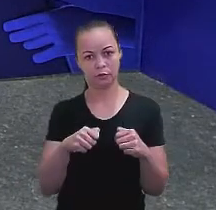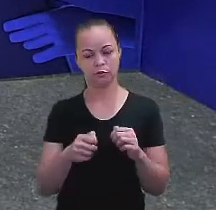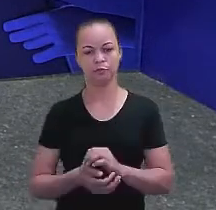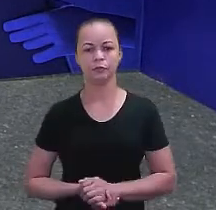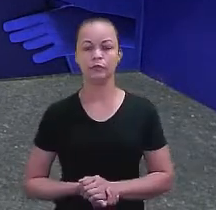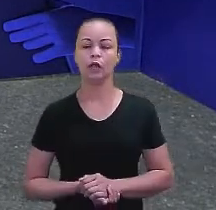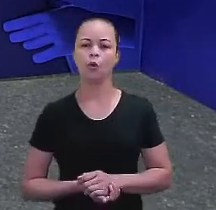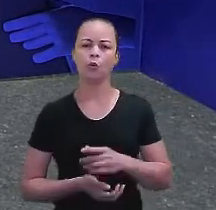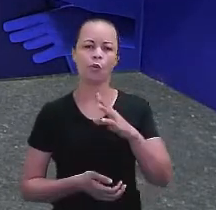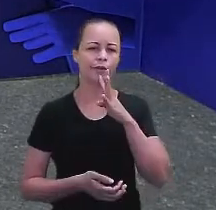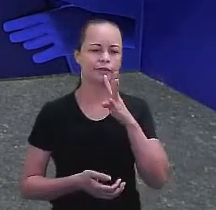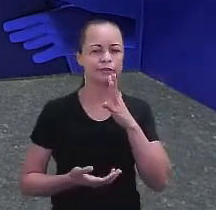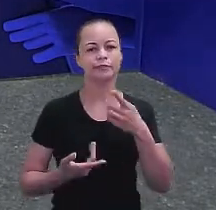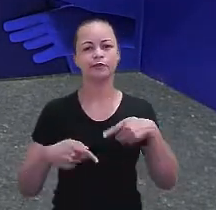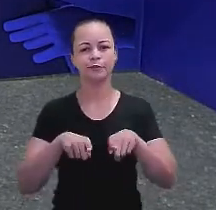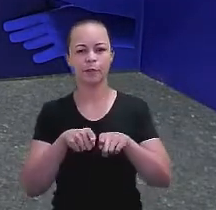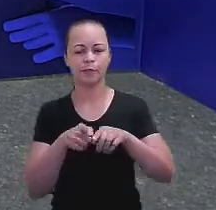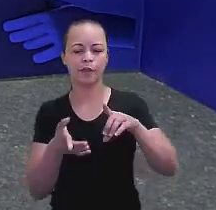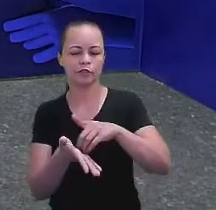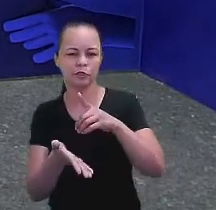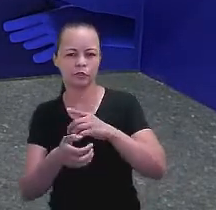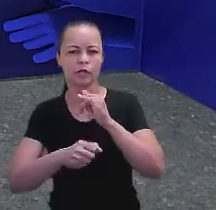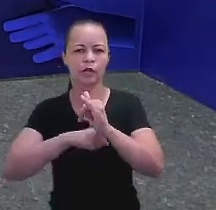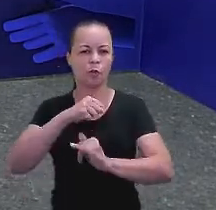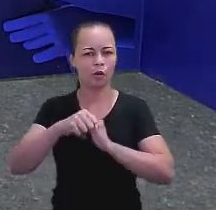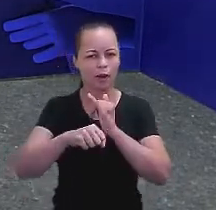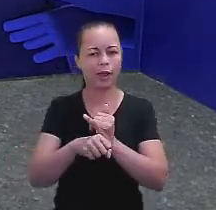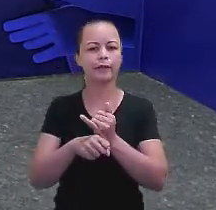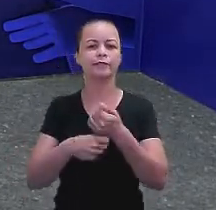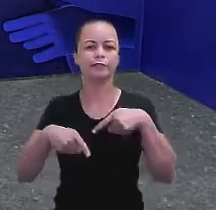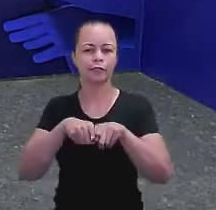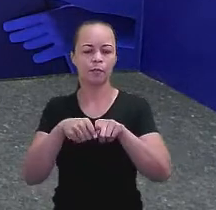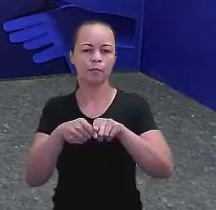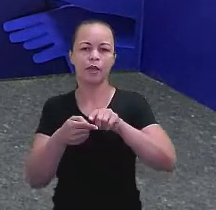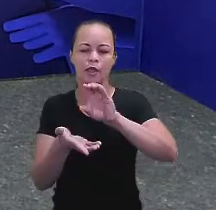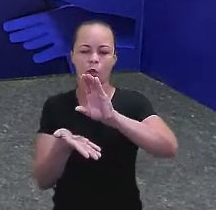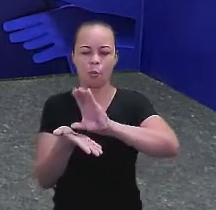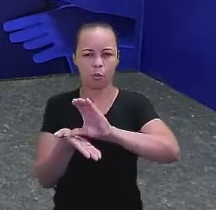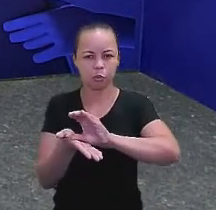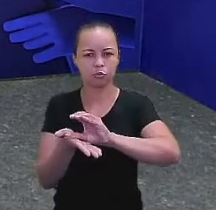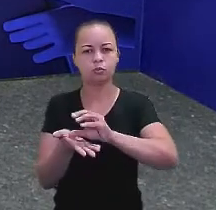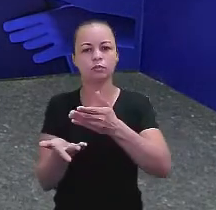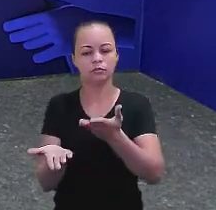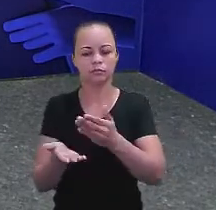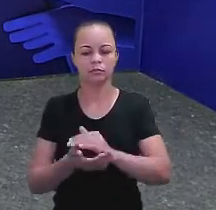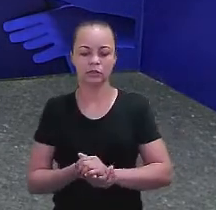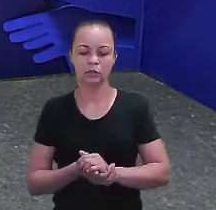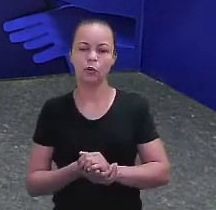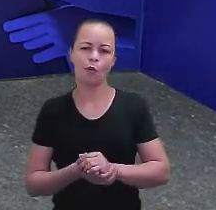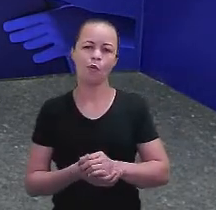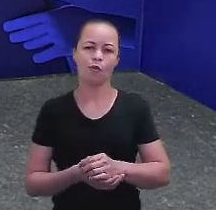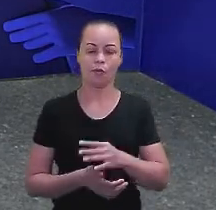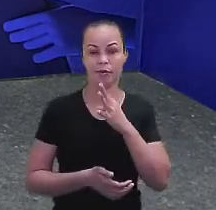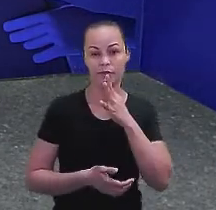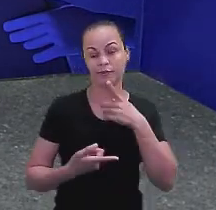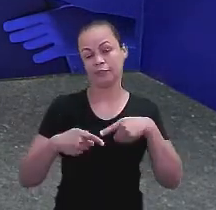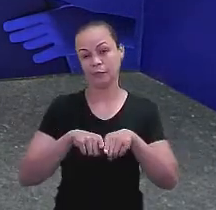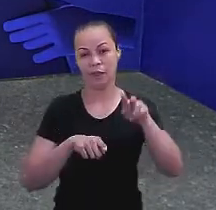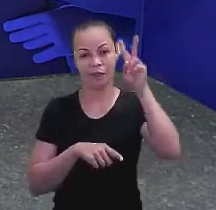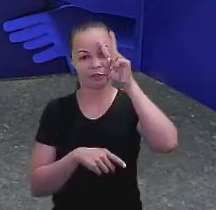alguns dicionários online e também físico. Conhecemos também um pouco da história de Aurélio Buarque,